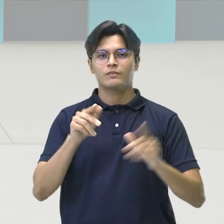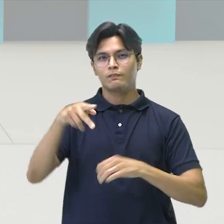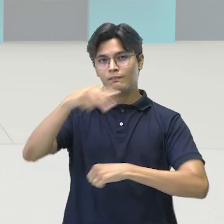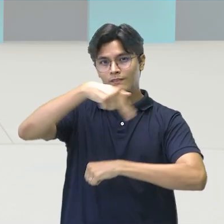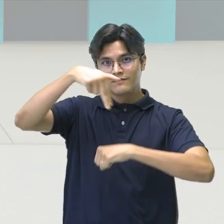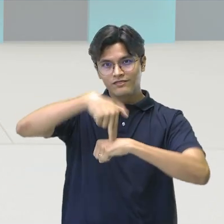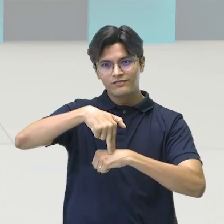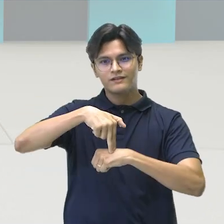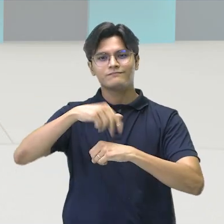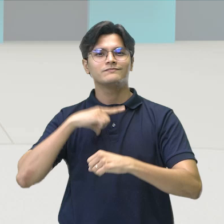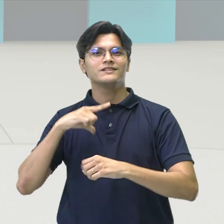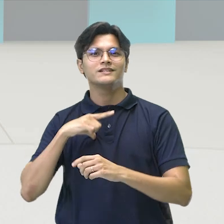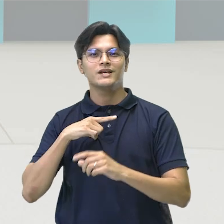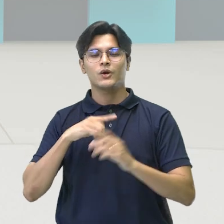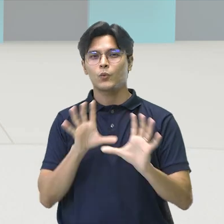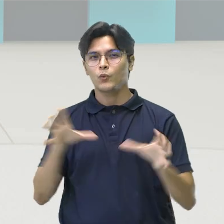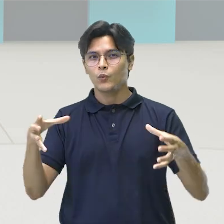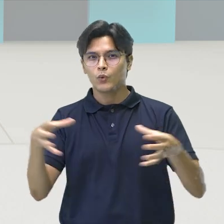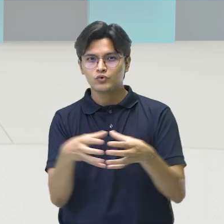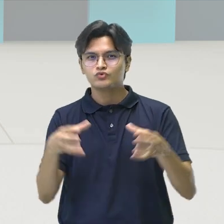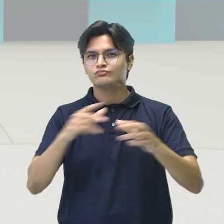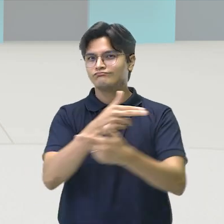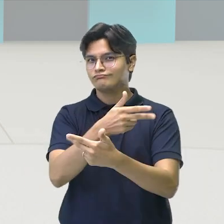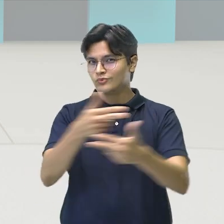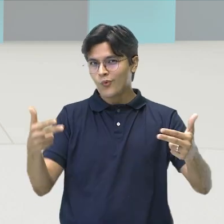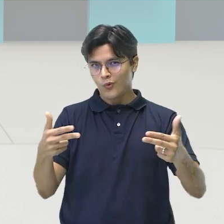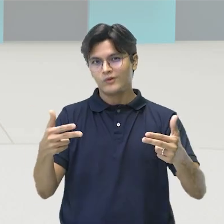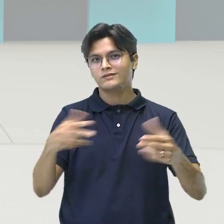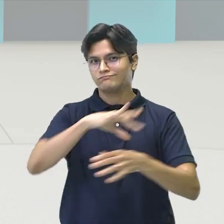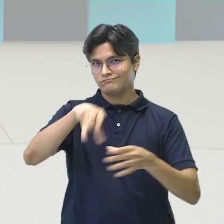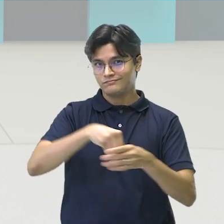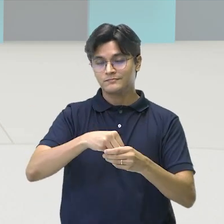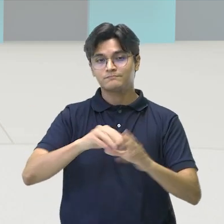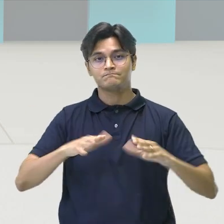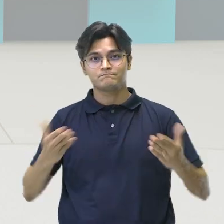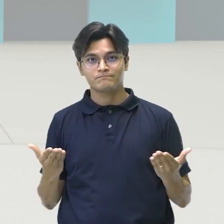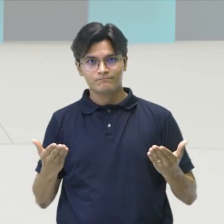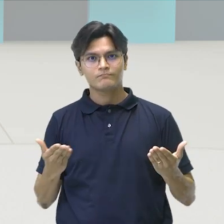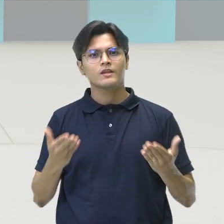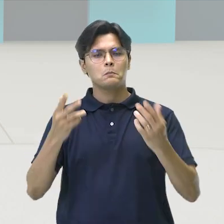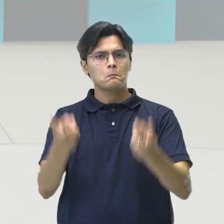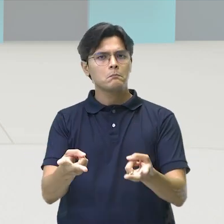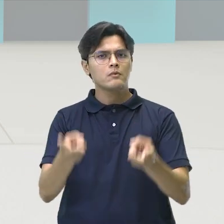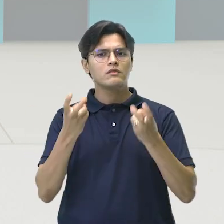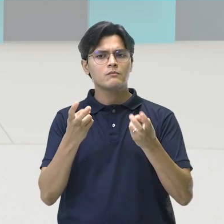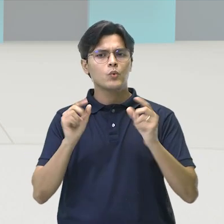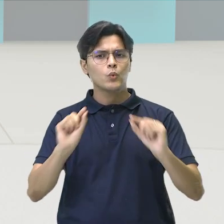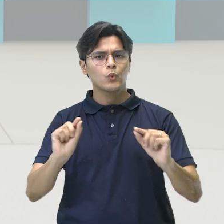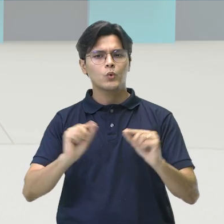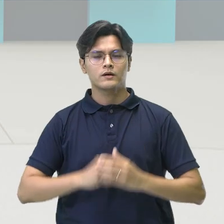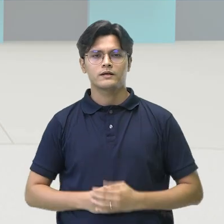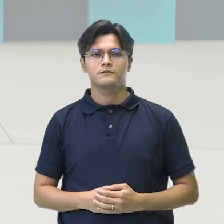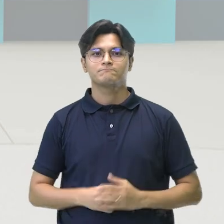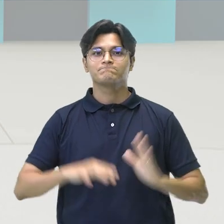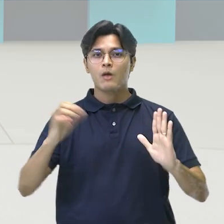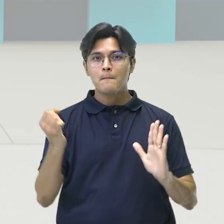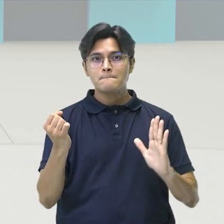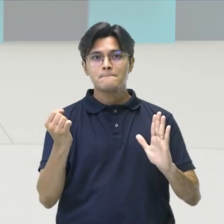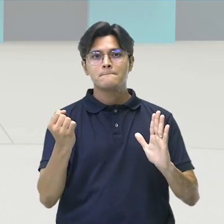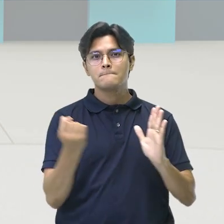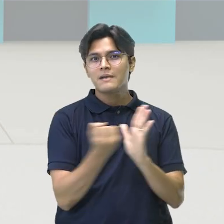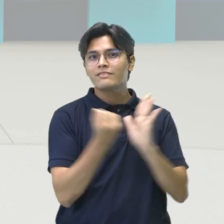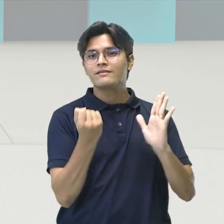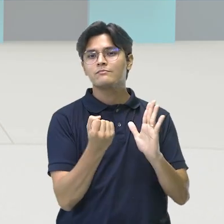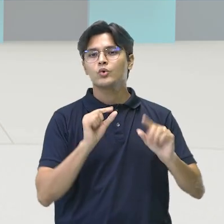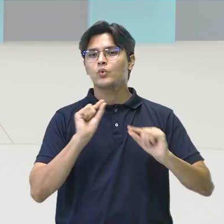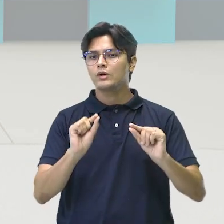nação, tendo um conjunto de coisas, tá? Então, vamos perceber aqui que o patrimônio, ele não é